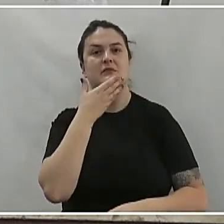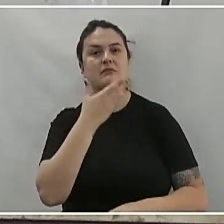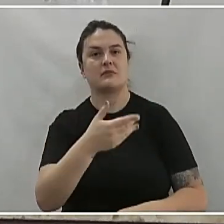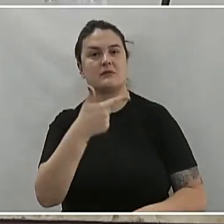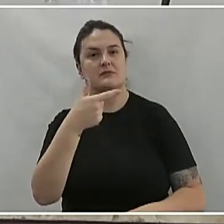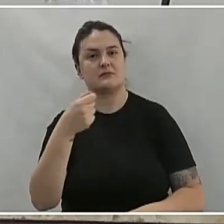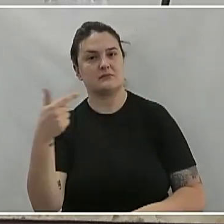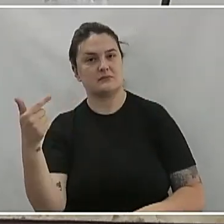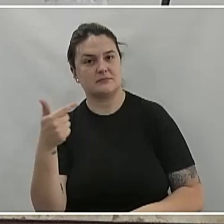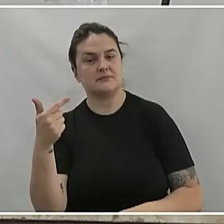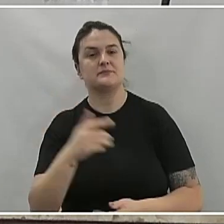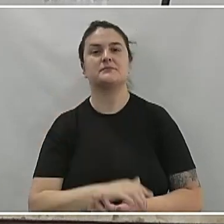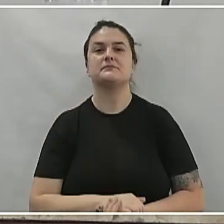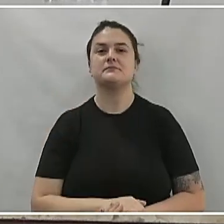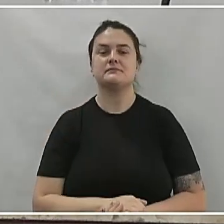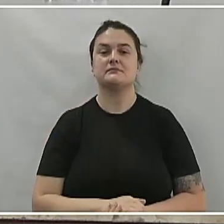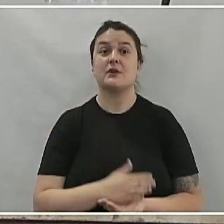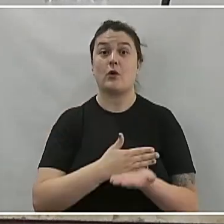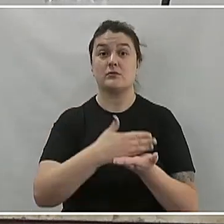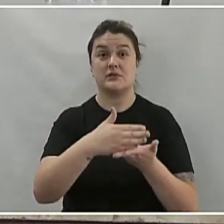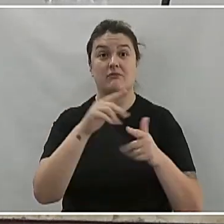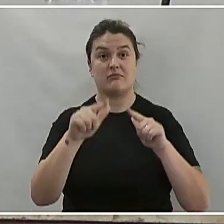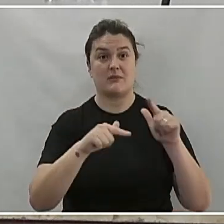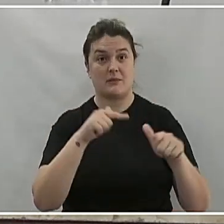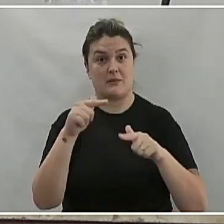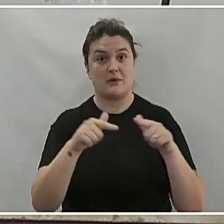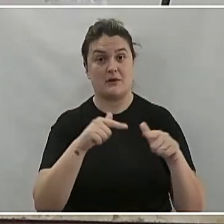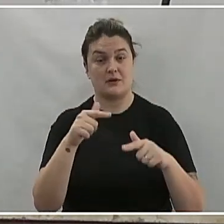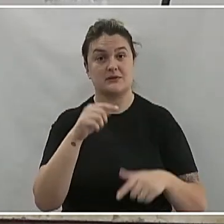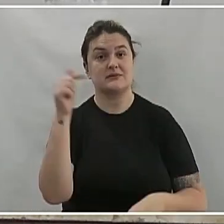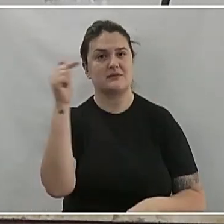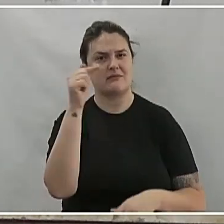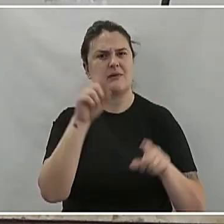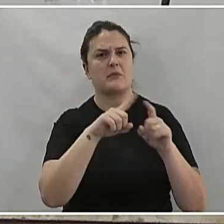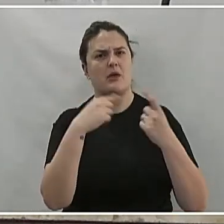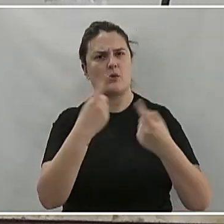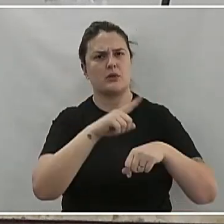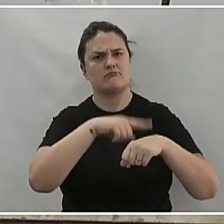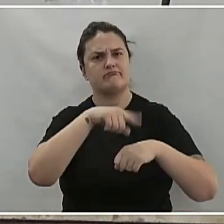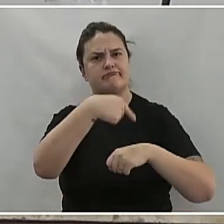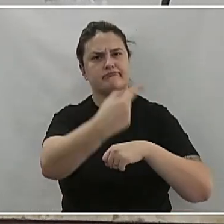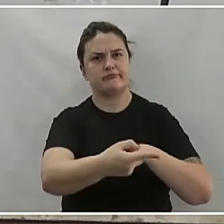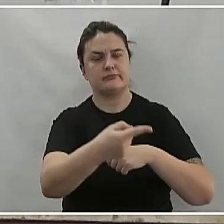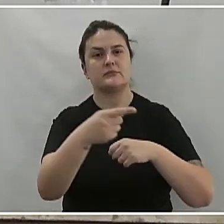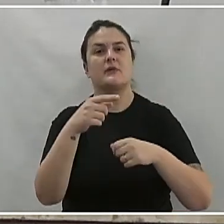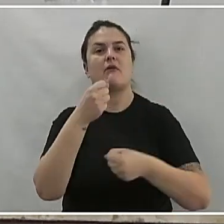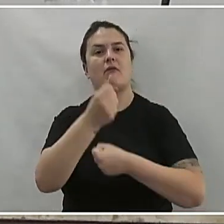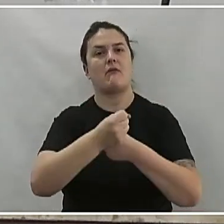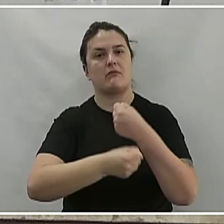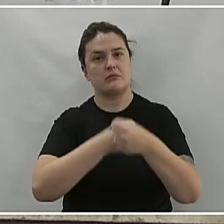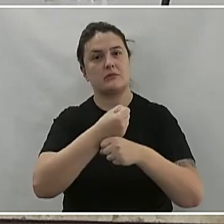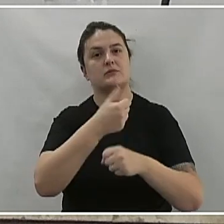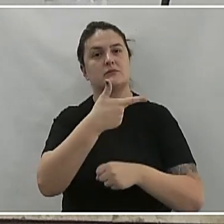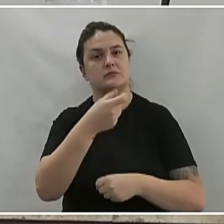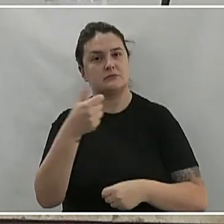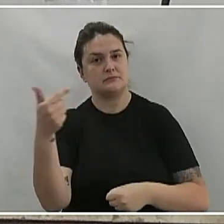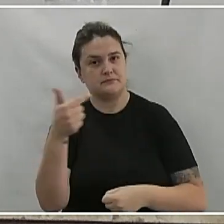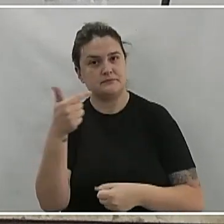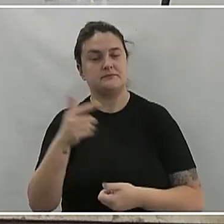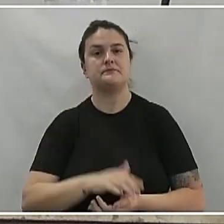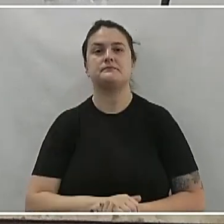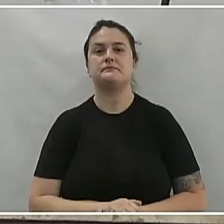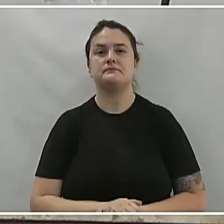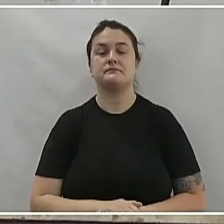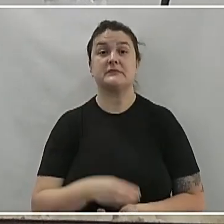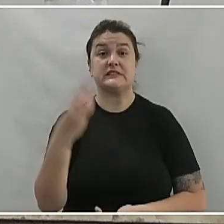dezembro de 2022. Declaro abertos os trabalhos da sétima reunião extraordinária do exercício de 2022,